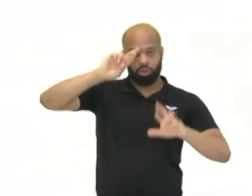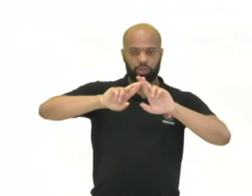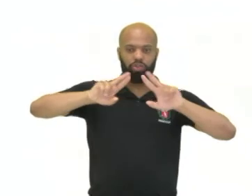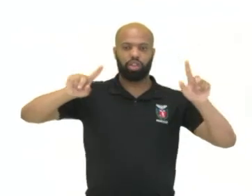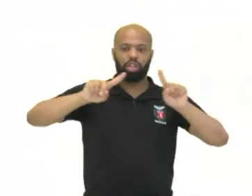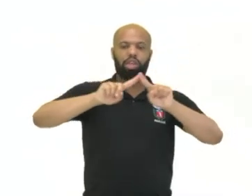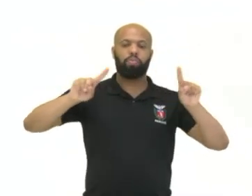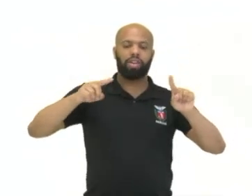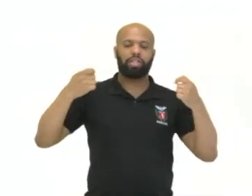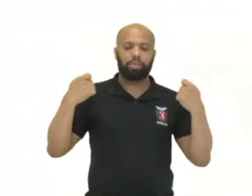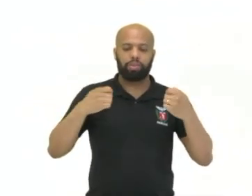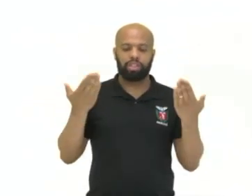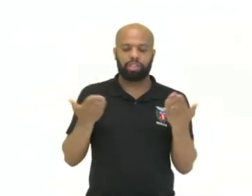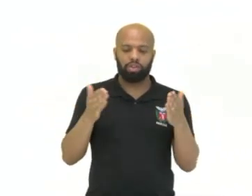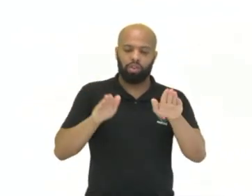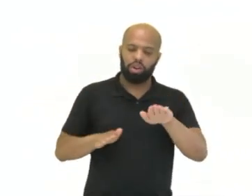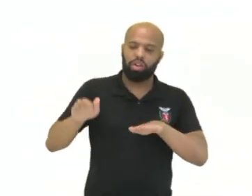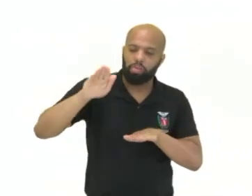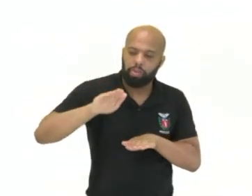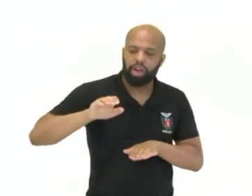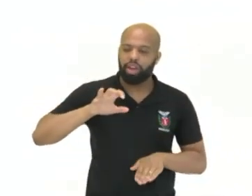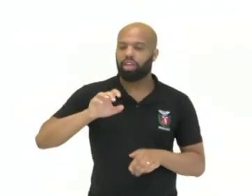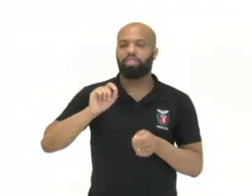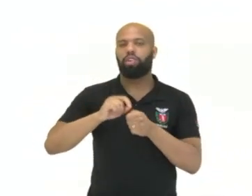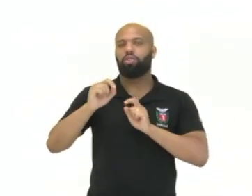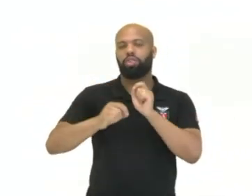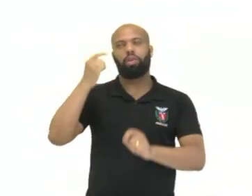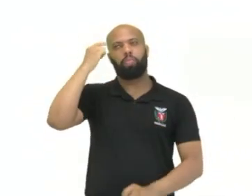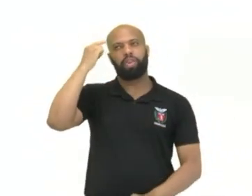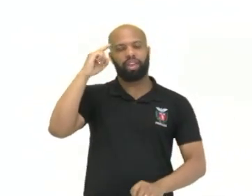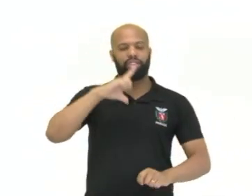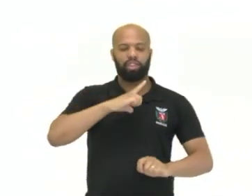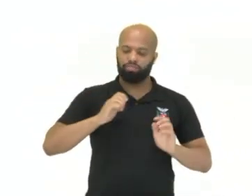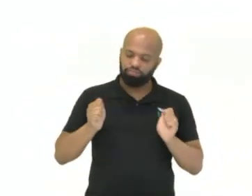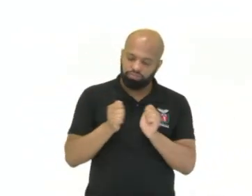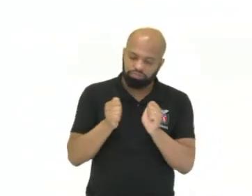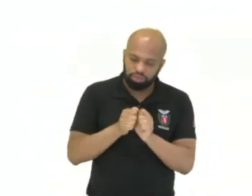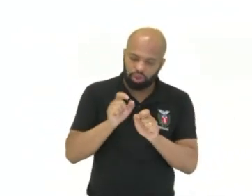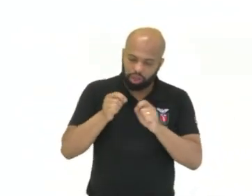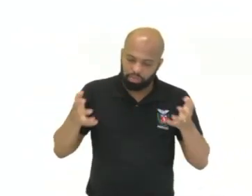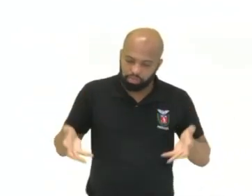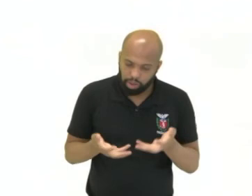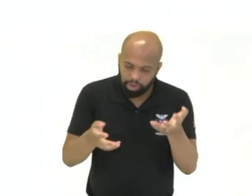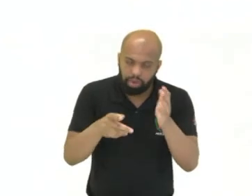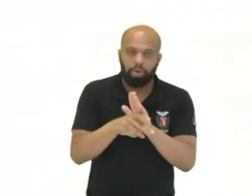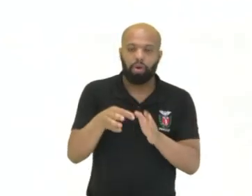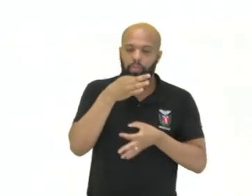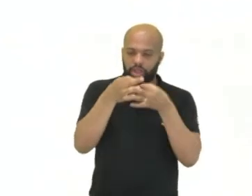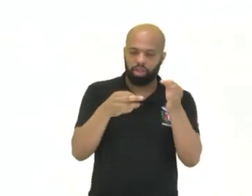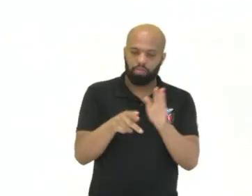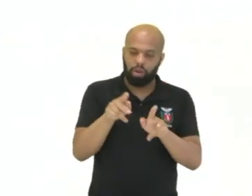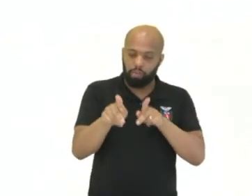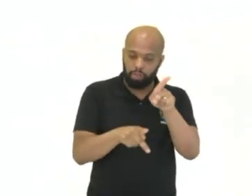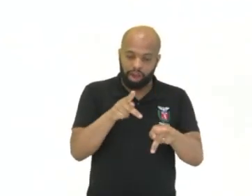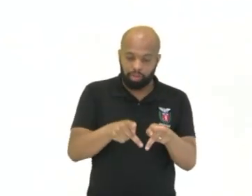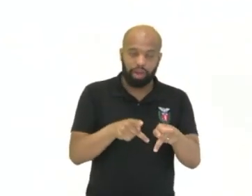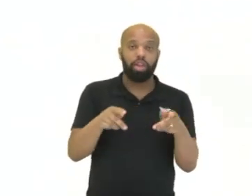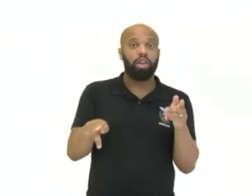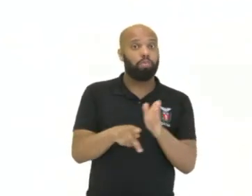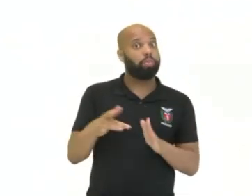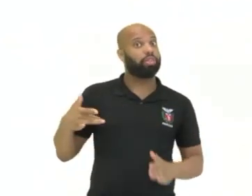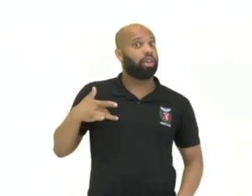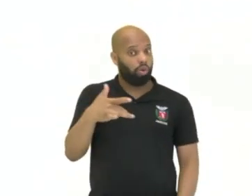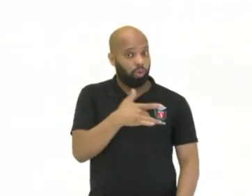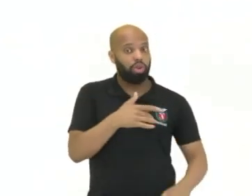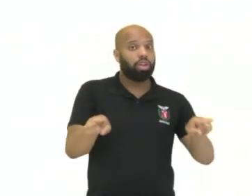dar um passo a mais. Isso nos faz pensar que uma ação conjunta que mobilize a opinião pública em nome da saúde, da diversidade e